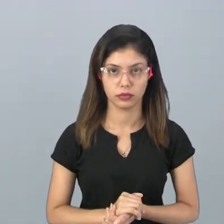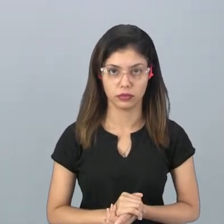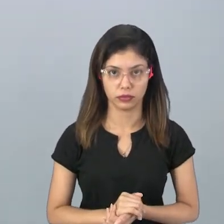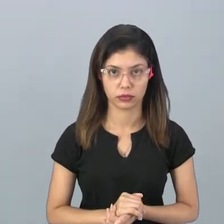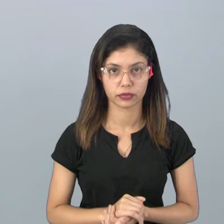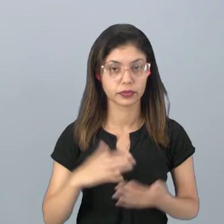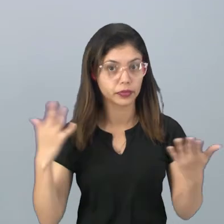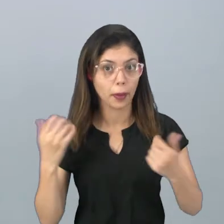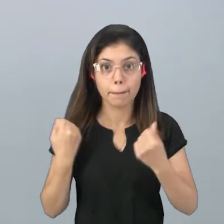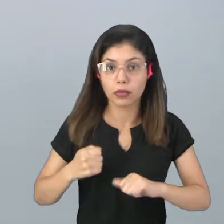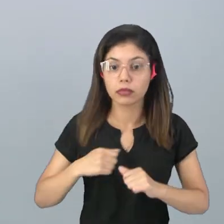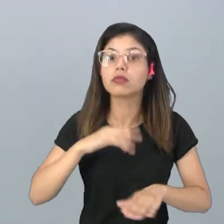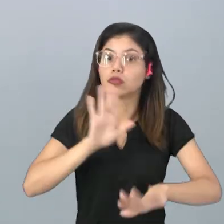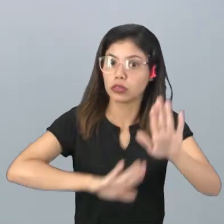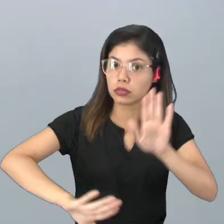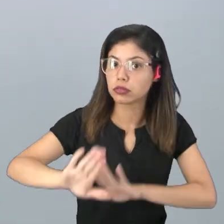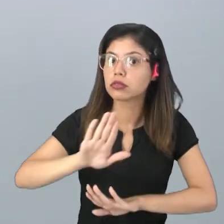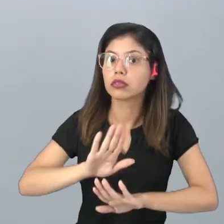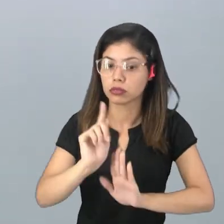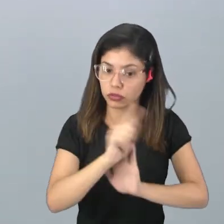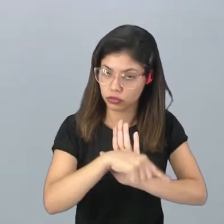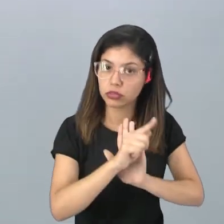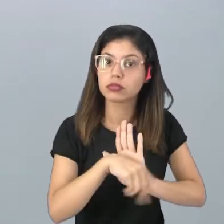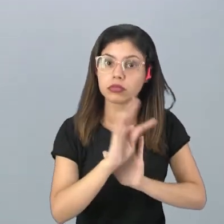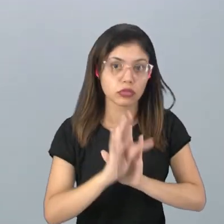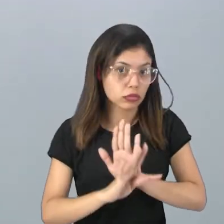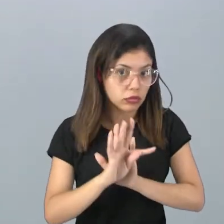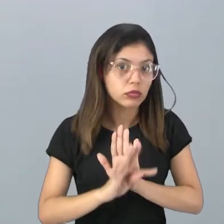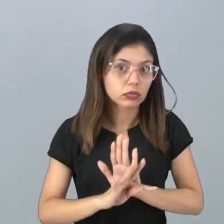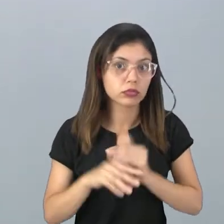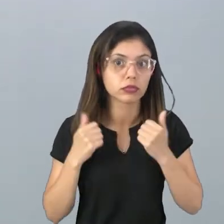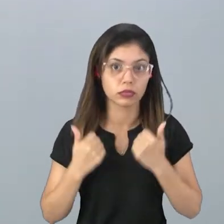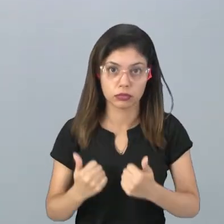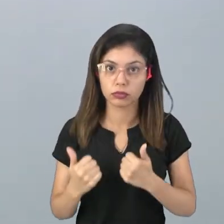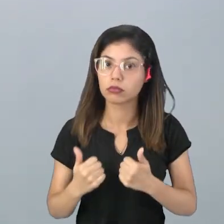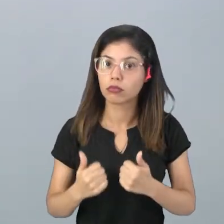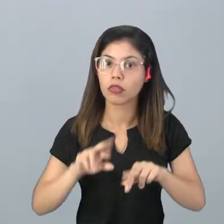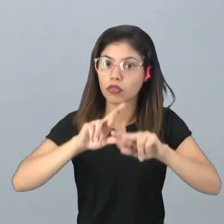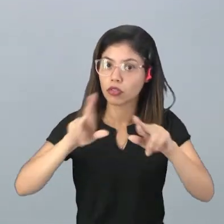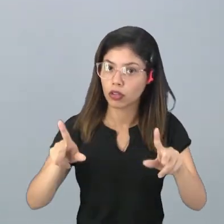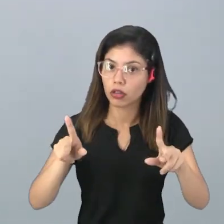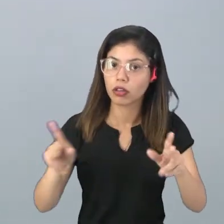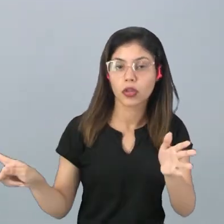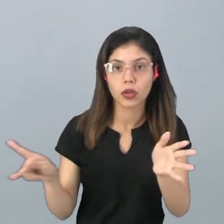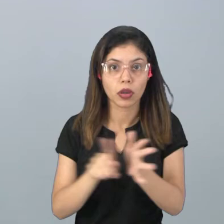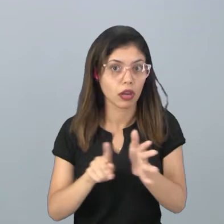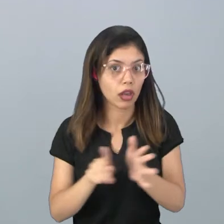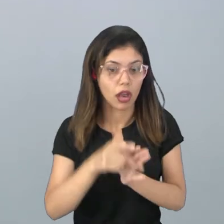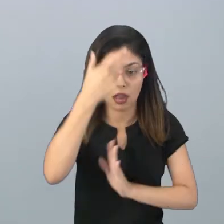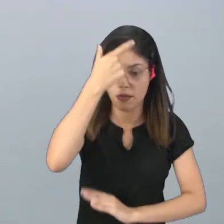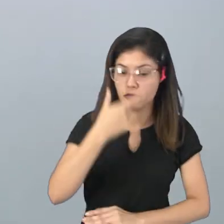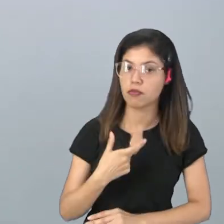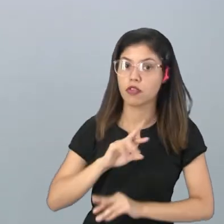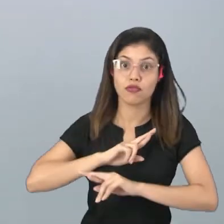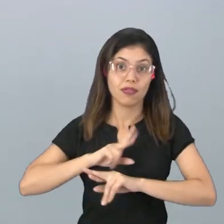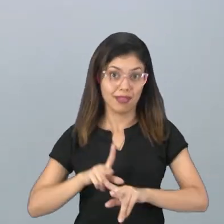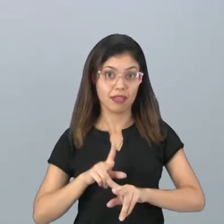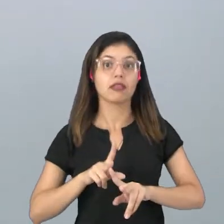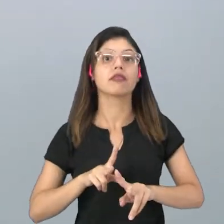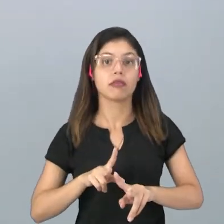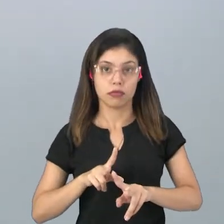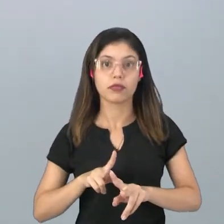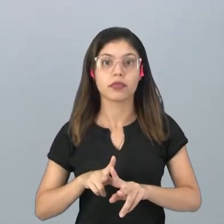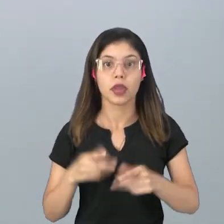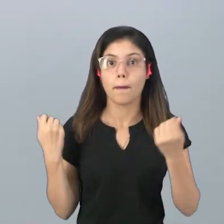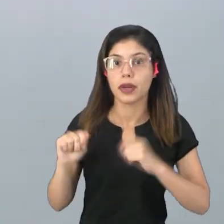imaginação com respeito à vida daquela pessoa. Então, eu preciso ter cuidado com esse gênero textual, tá? É diferente da autobiografia que eu escrevo da minha